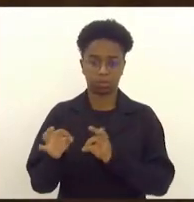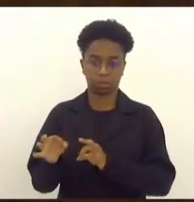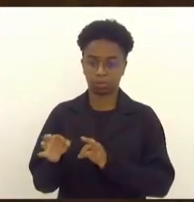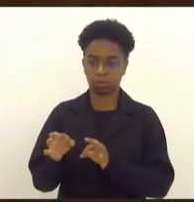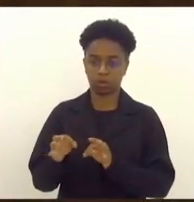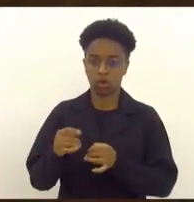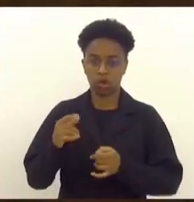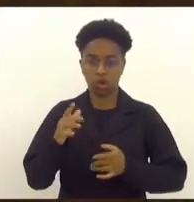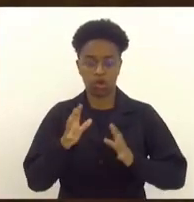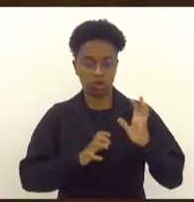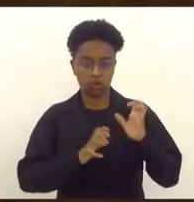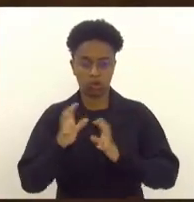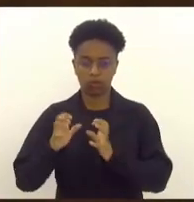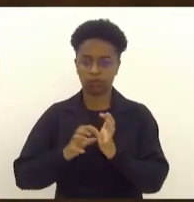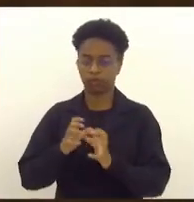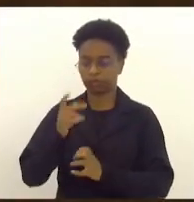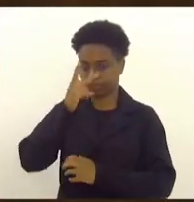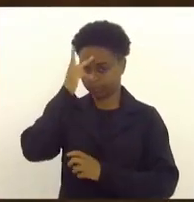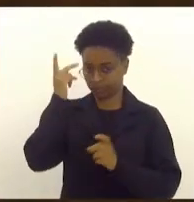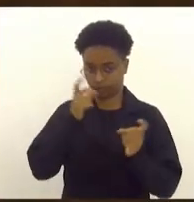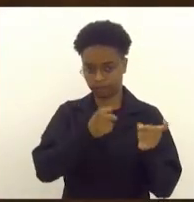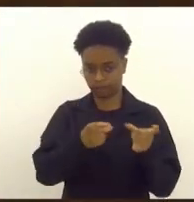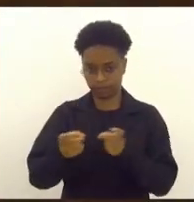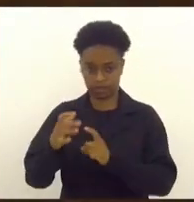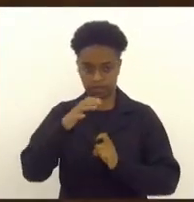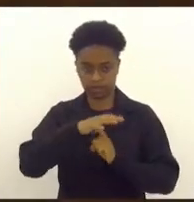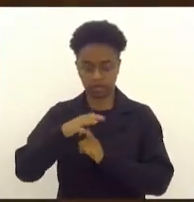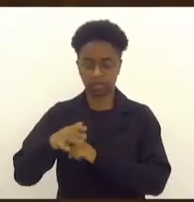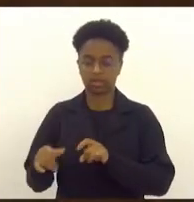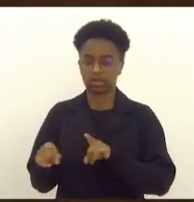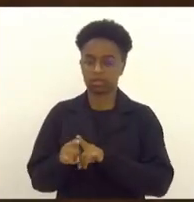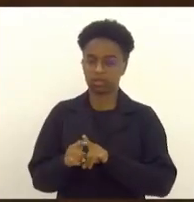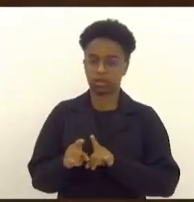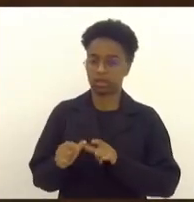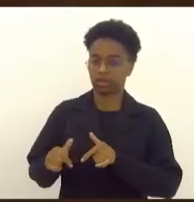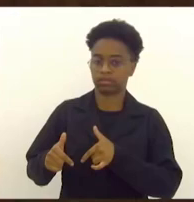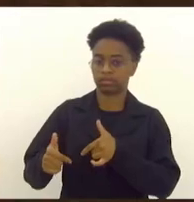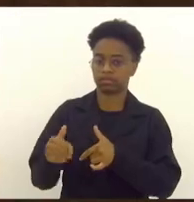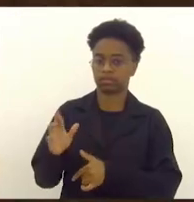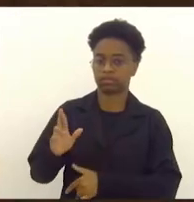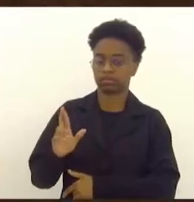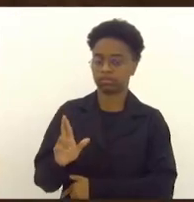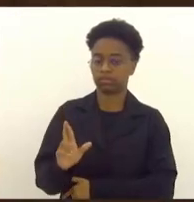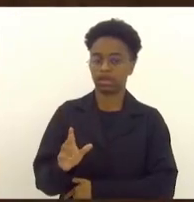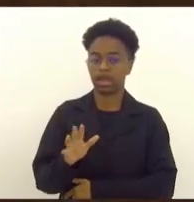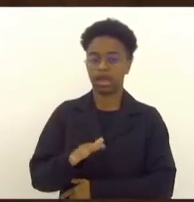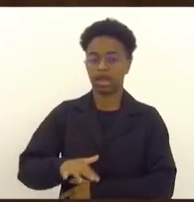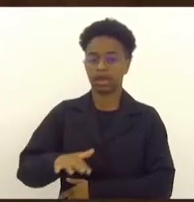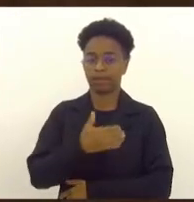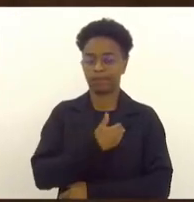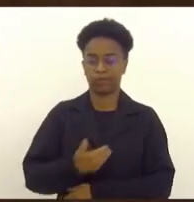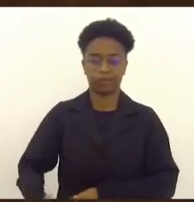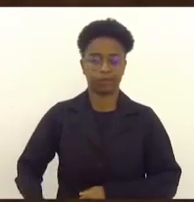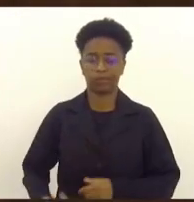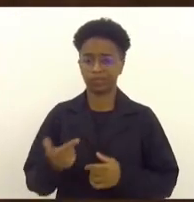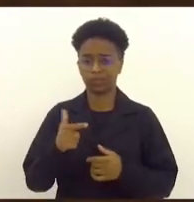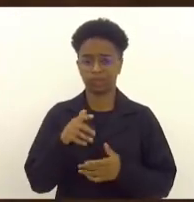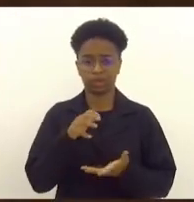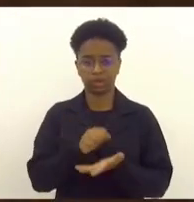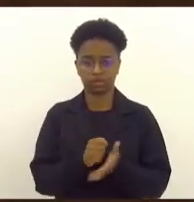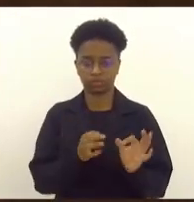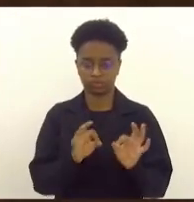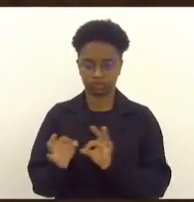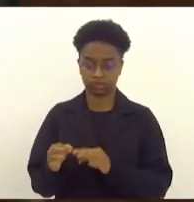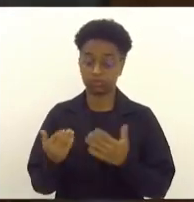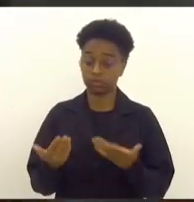conflito entre o camelô e o agente da ordem pública nenhum a gente não teve nenhum tipo de registro nesse caso